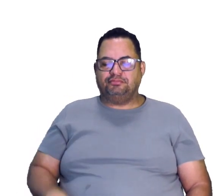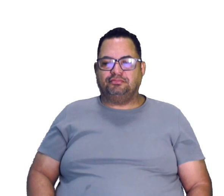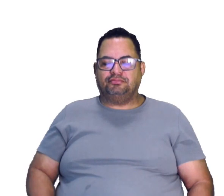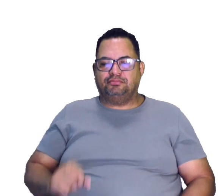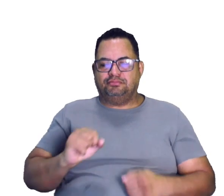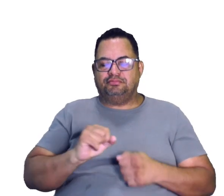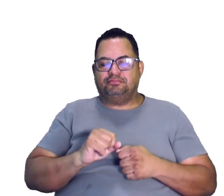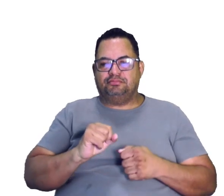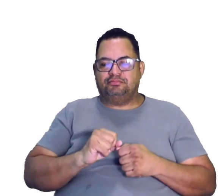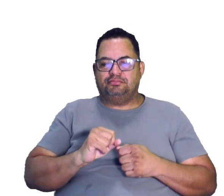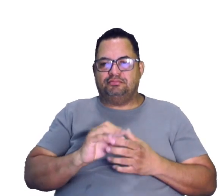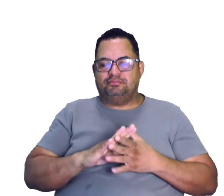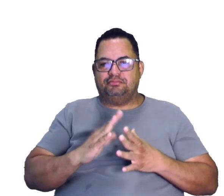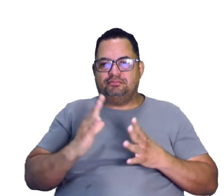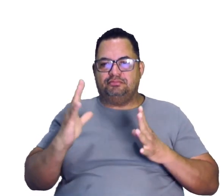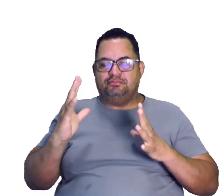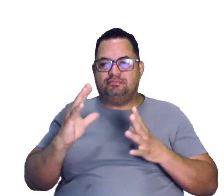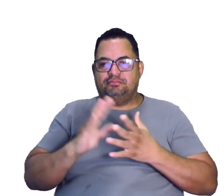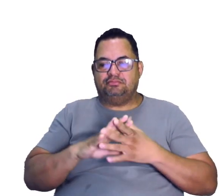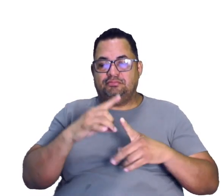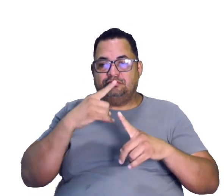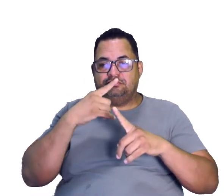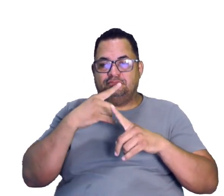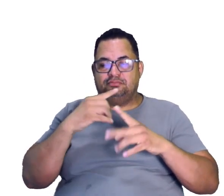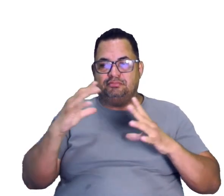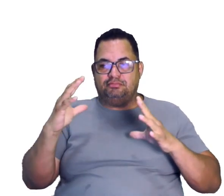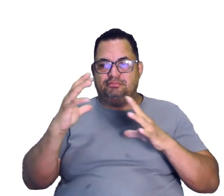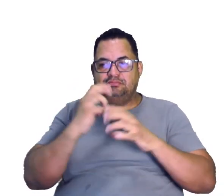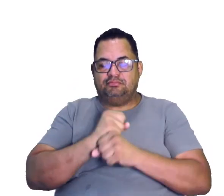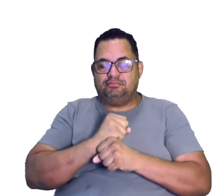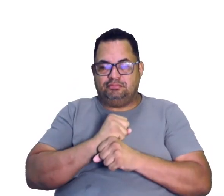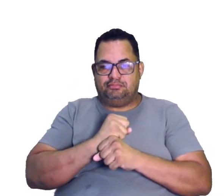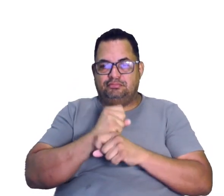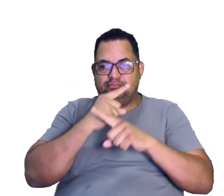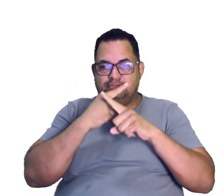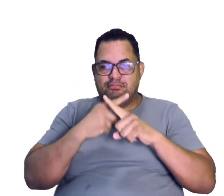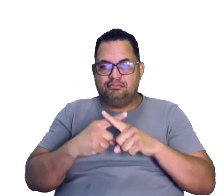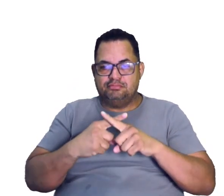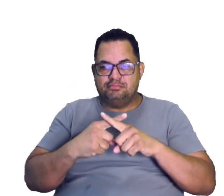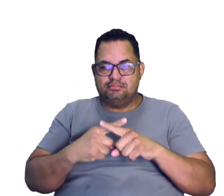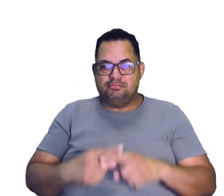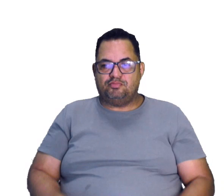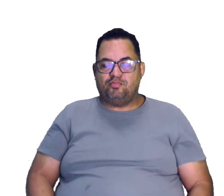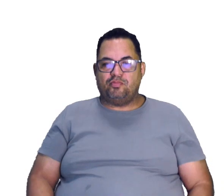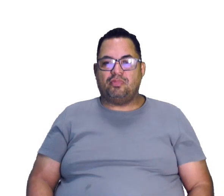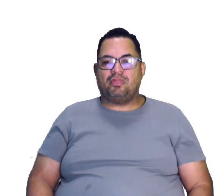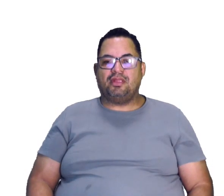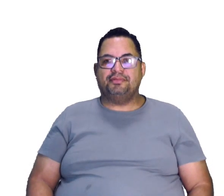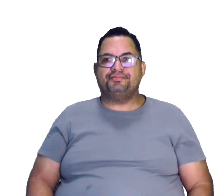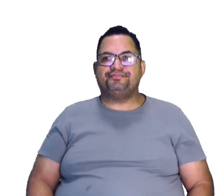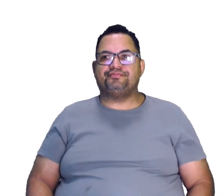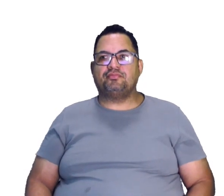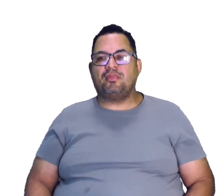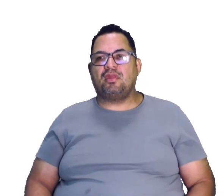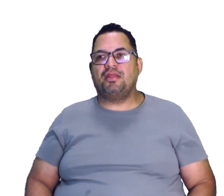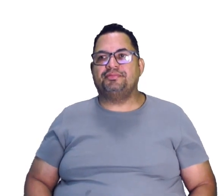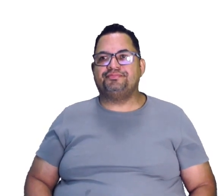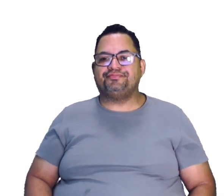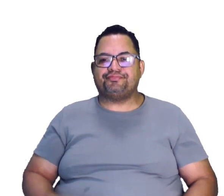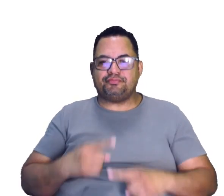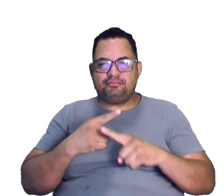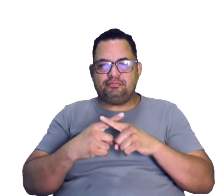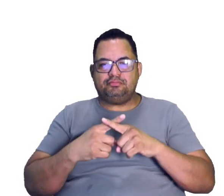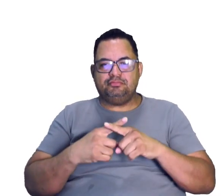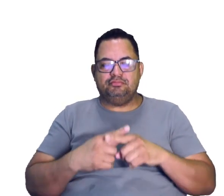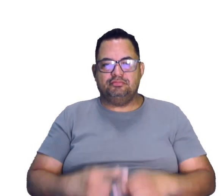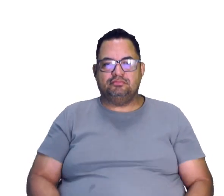fazer o passo a passo. Tem gente que tem a aptidão e habilidade e ele olha e vai fazer o quê? Vai multiplicar por 1000, porque